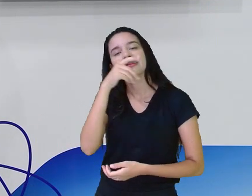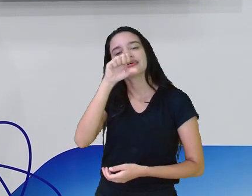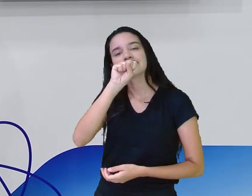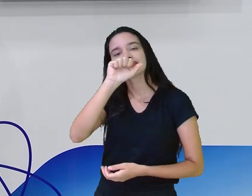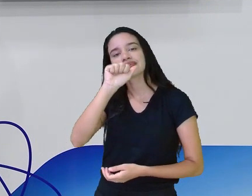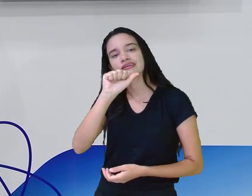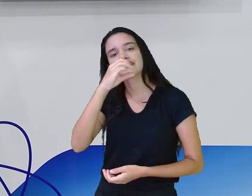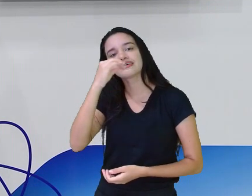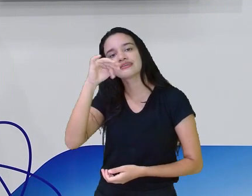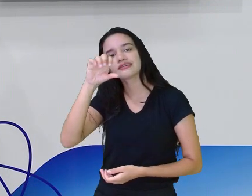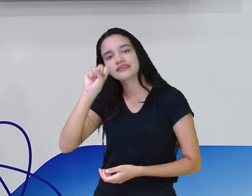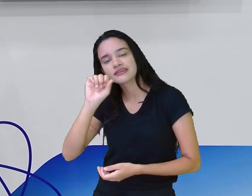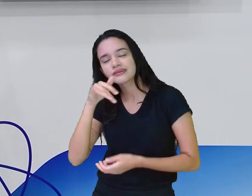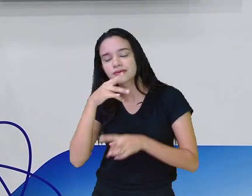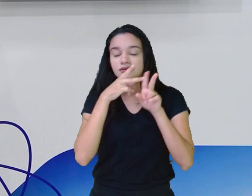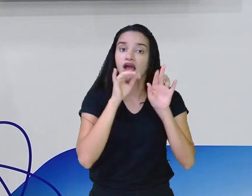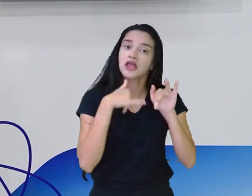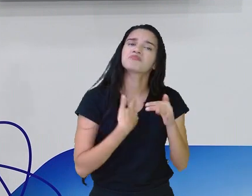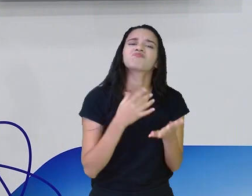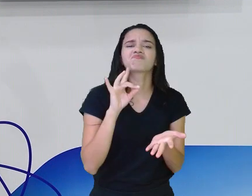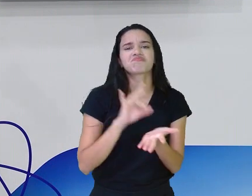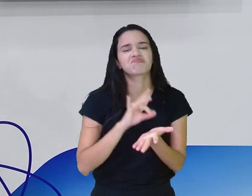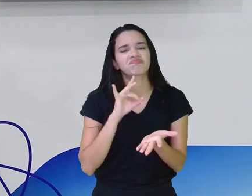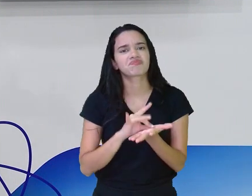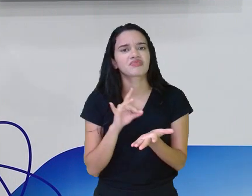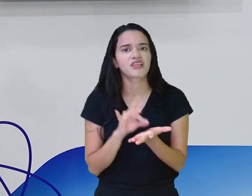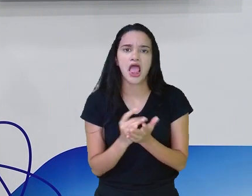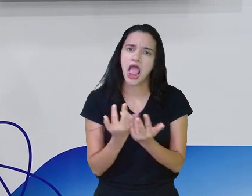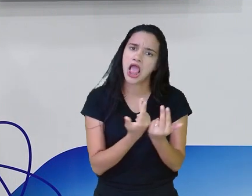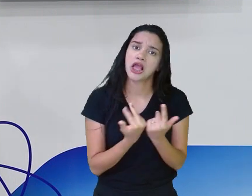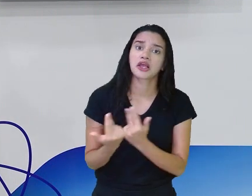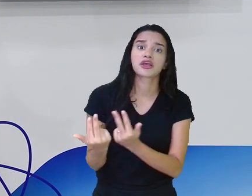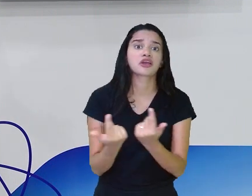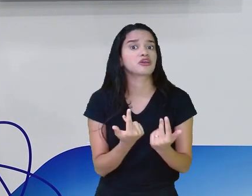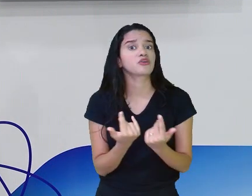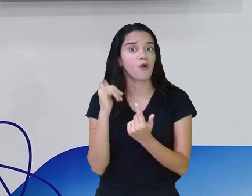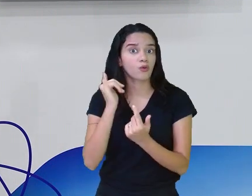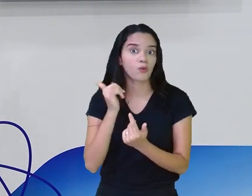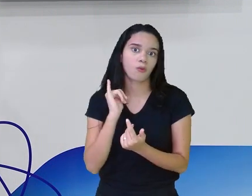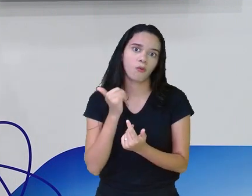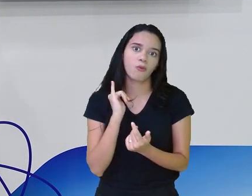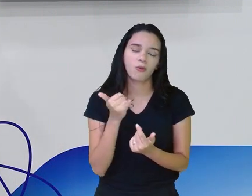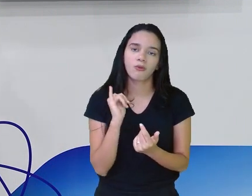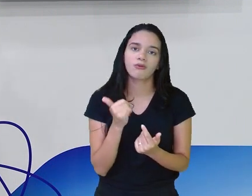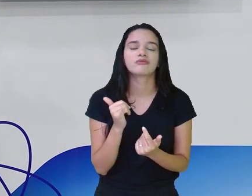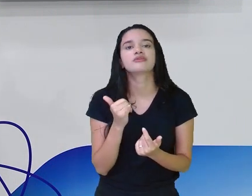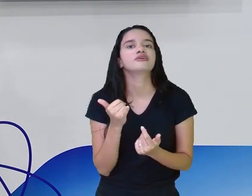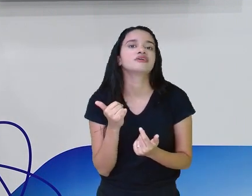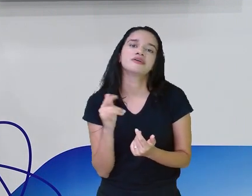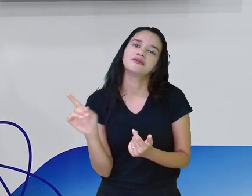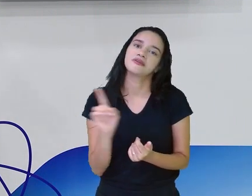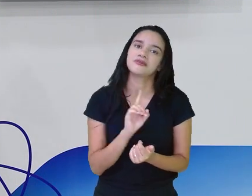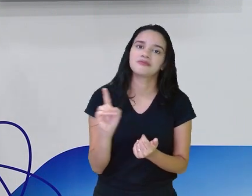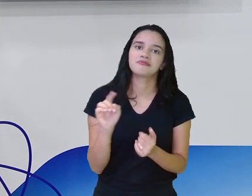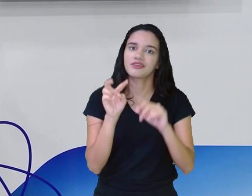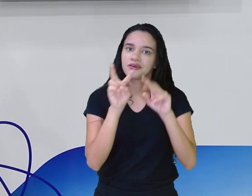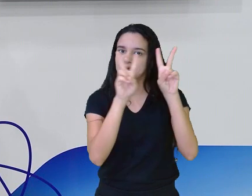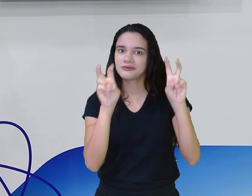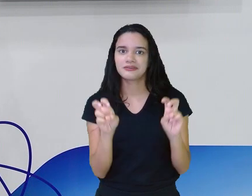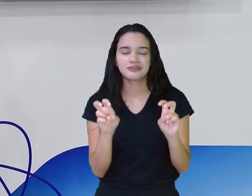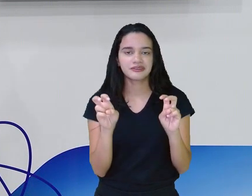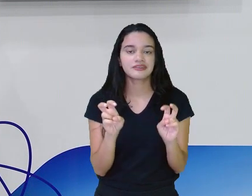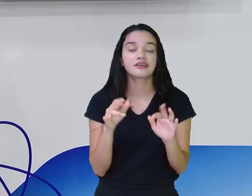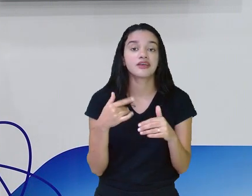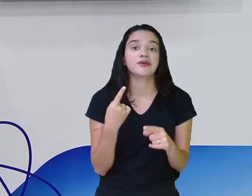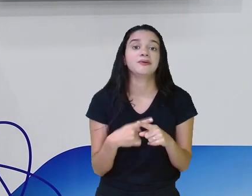adormecida? De verdade, eu acho que igual ao conto tradicional da Bela Adormecida, só o título,